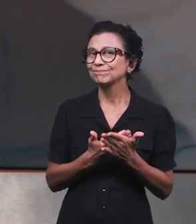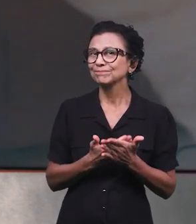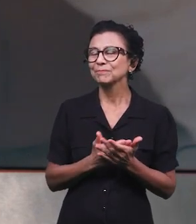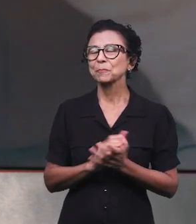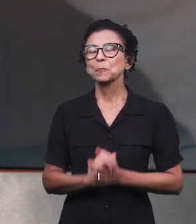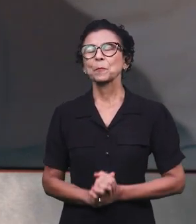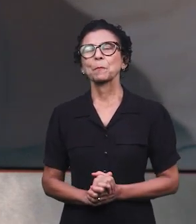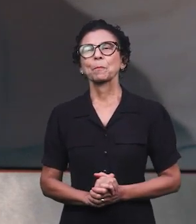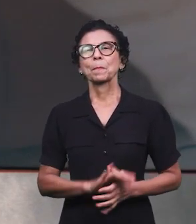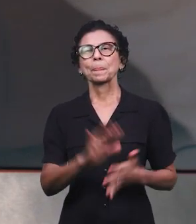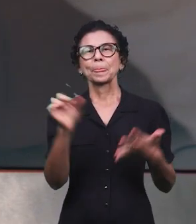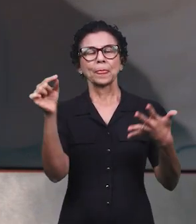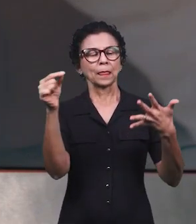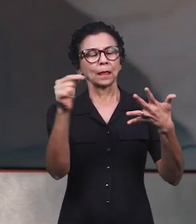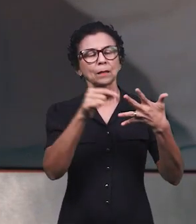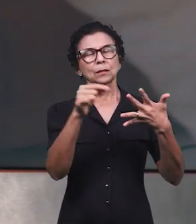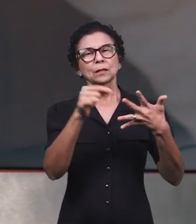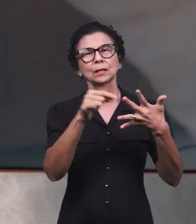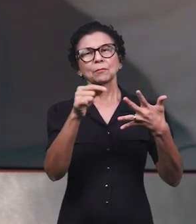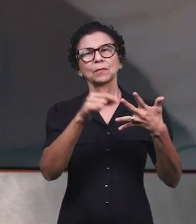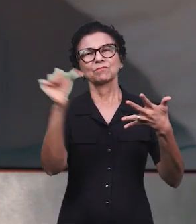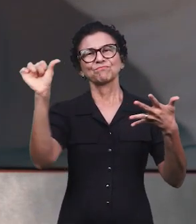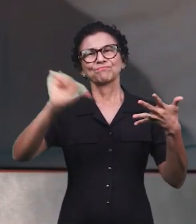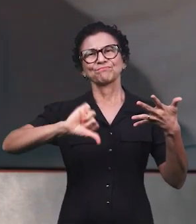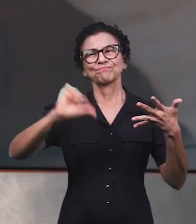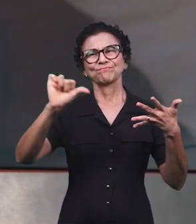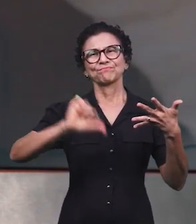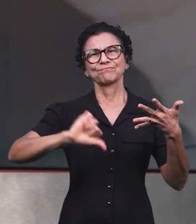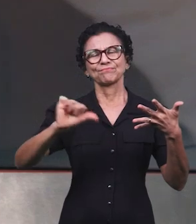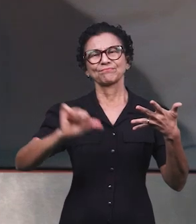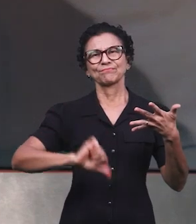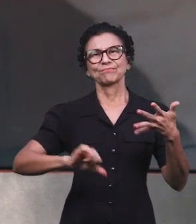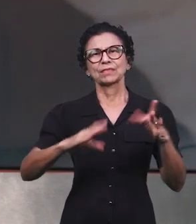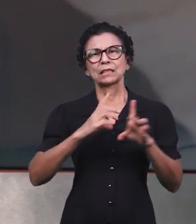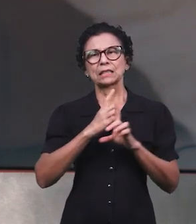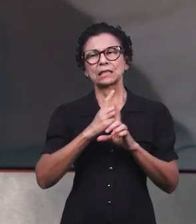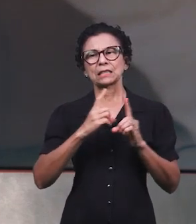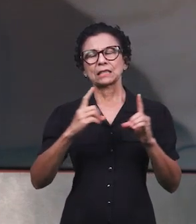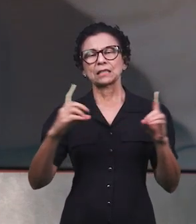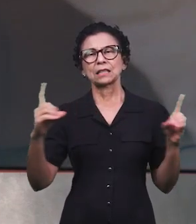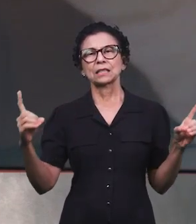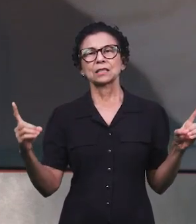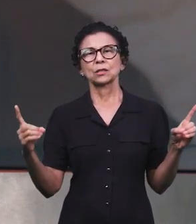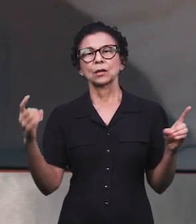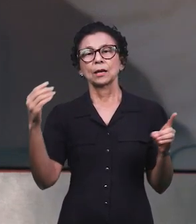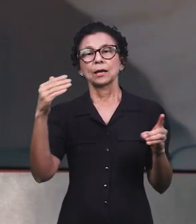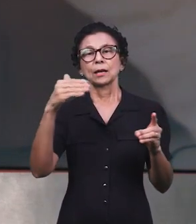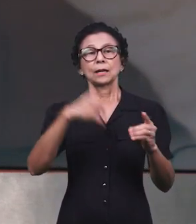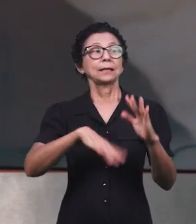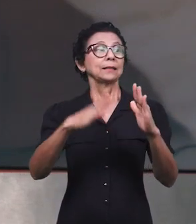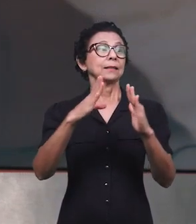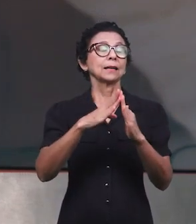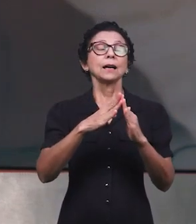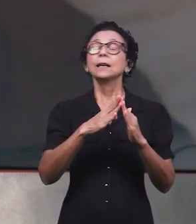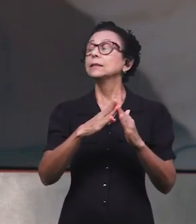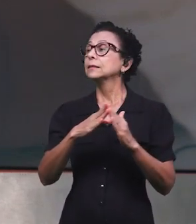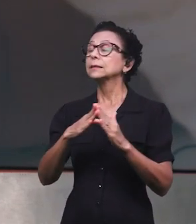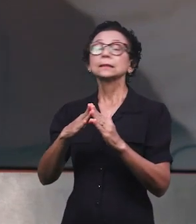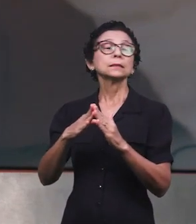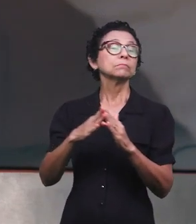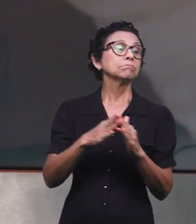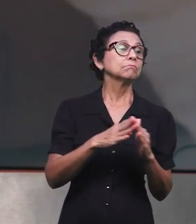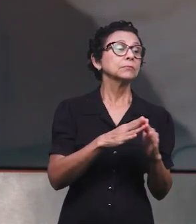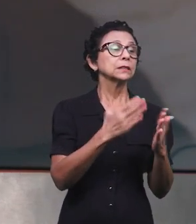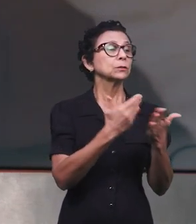Outro ponto que às vezes é uma desvantagem do ensino à distância, as distrações em casa, né? Às vezes você está estudando, tem ali